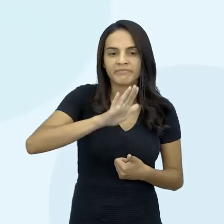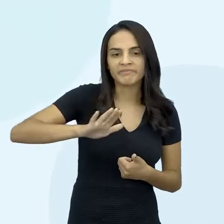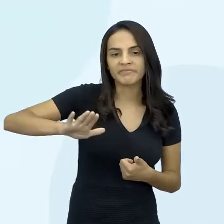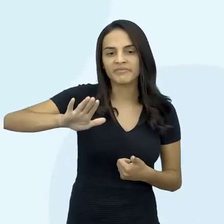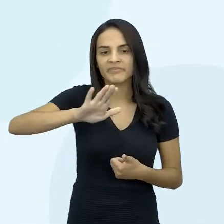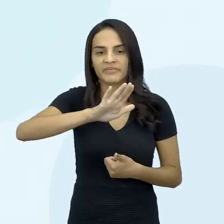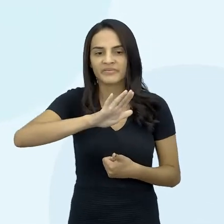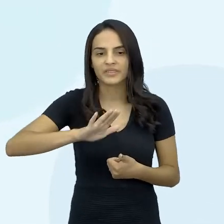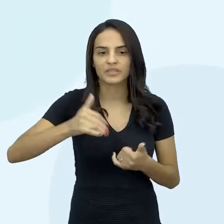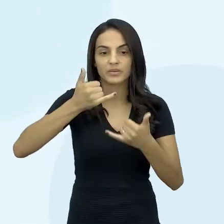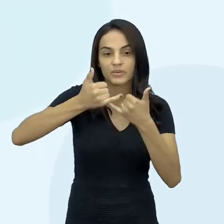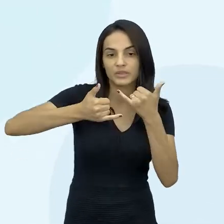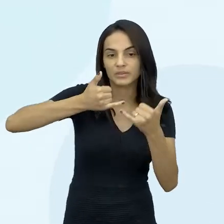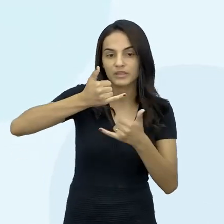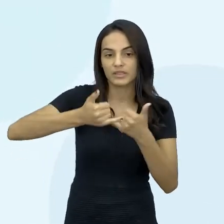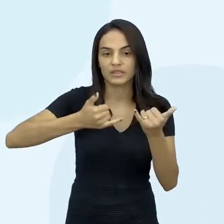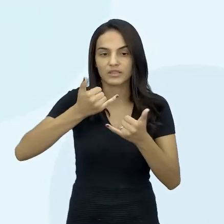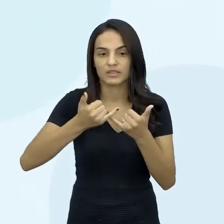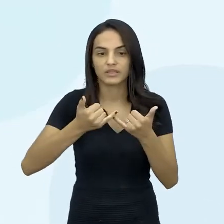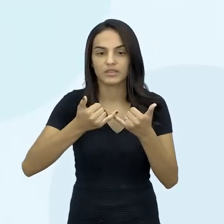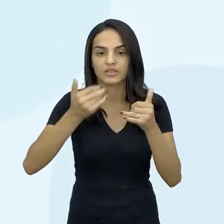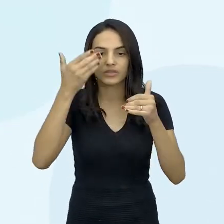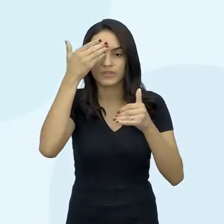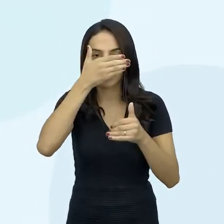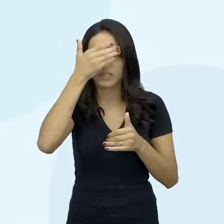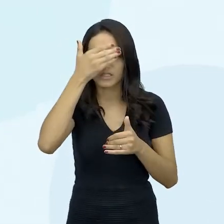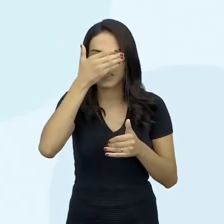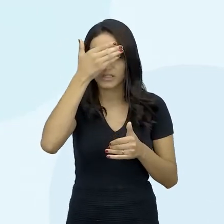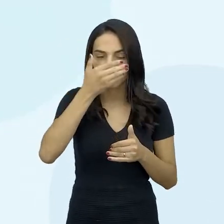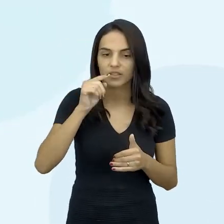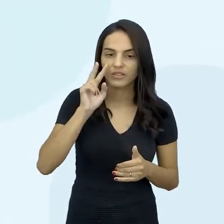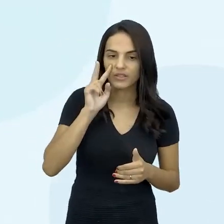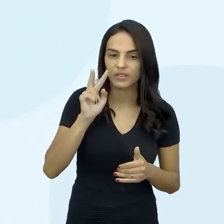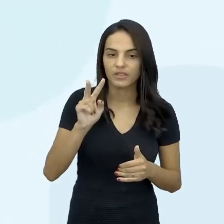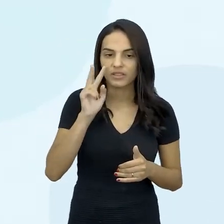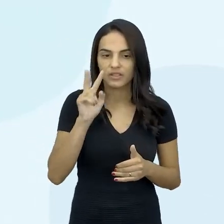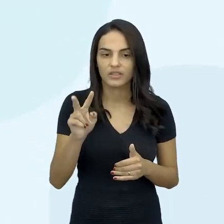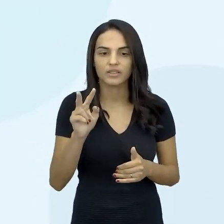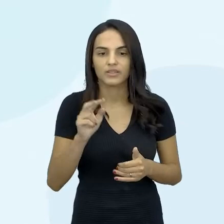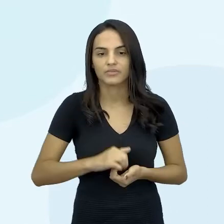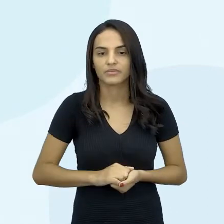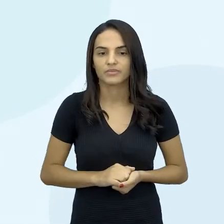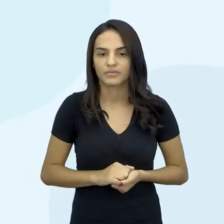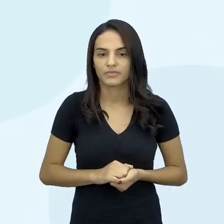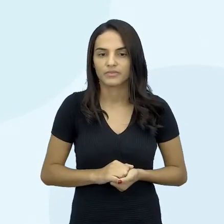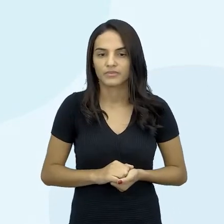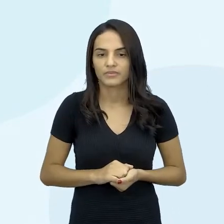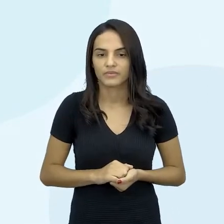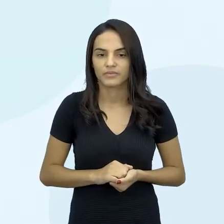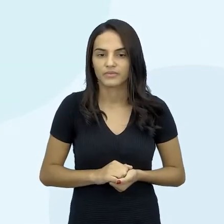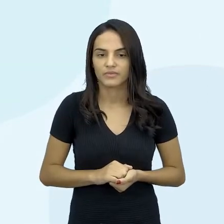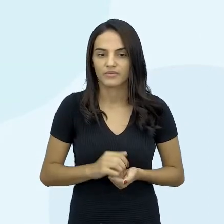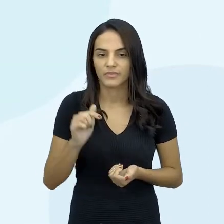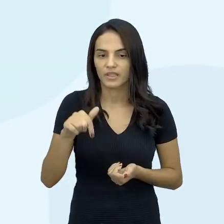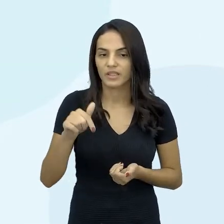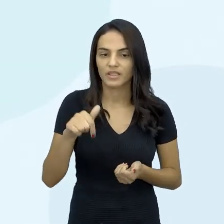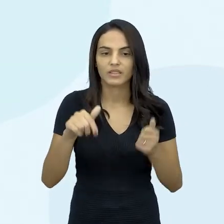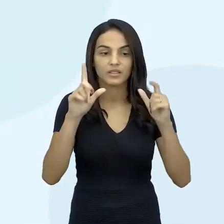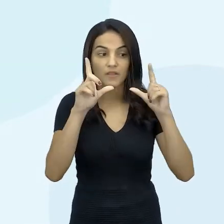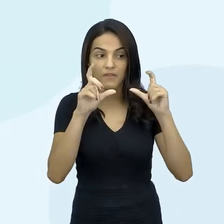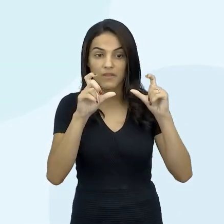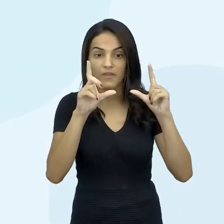todos jogam de olhos vendados e que vocês têm aí para assistir quem não assistiu. Nessa imagem,